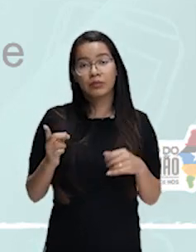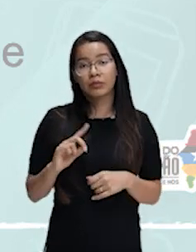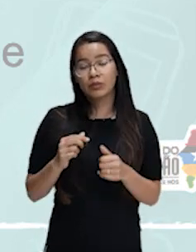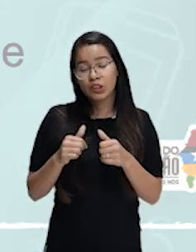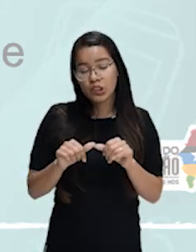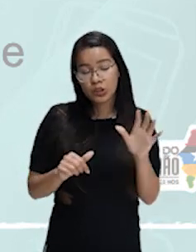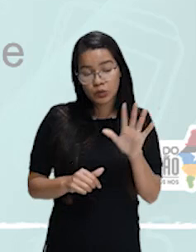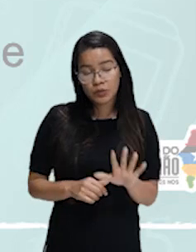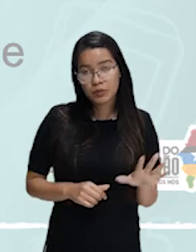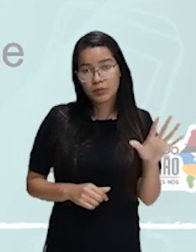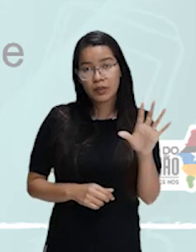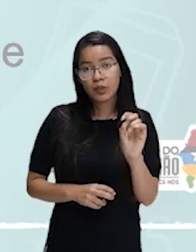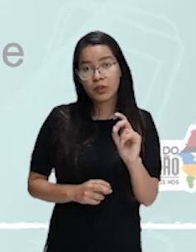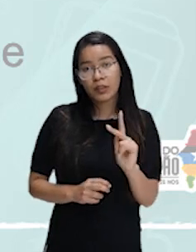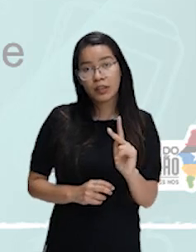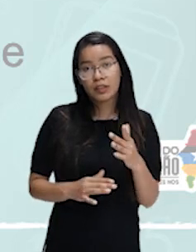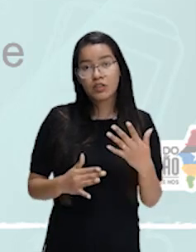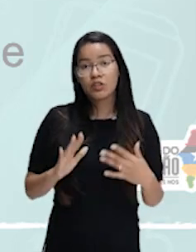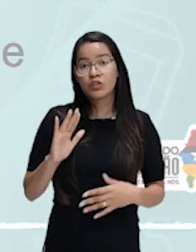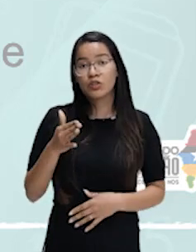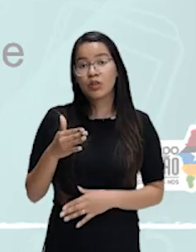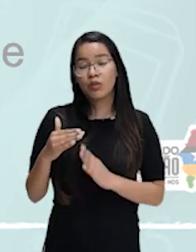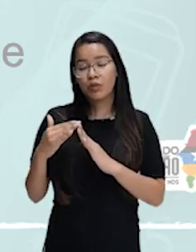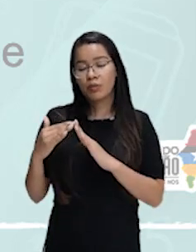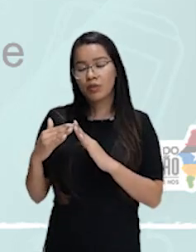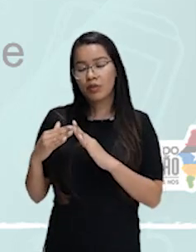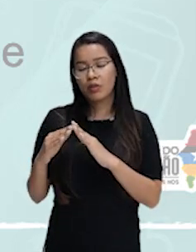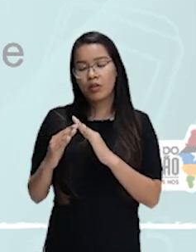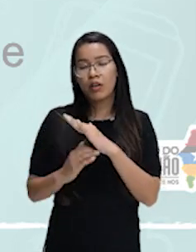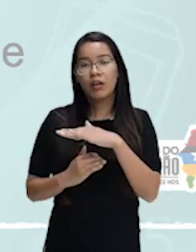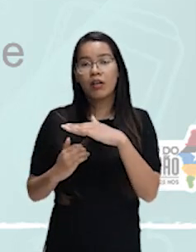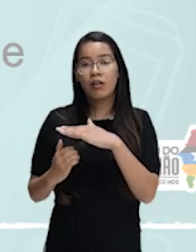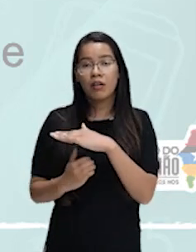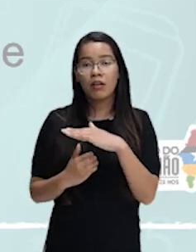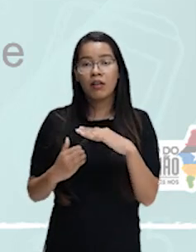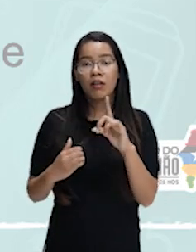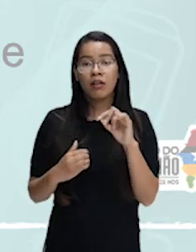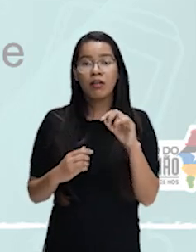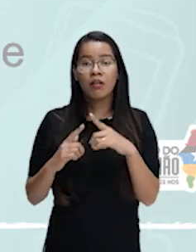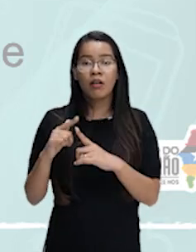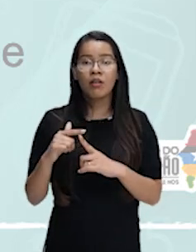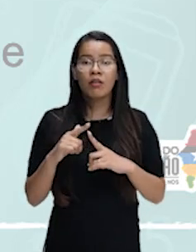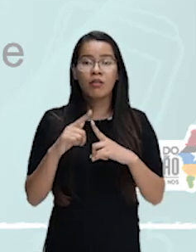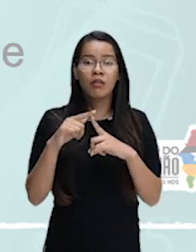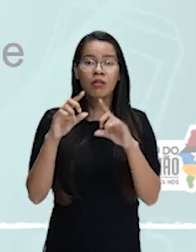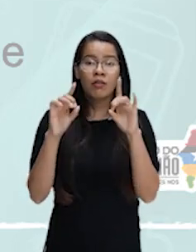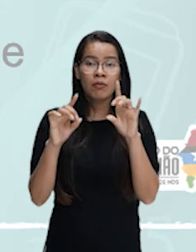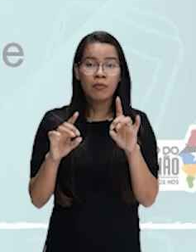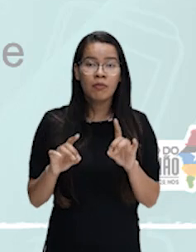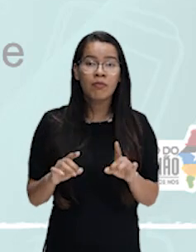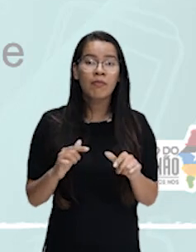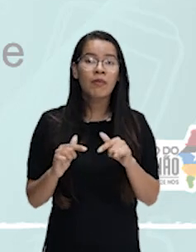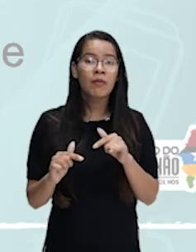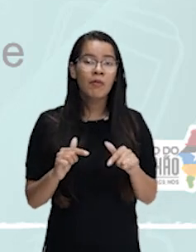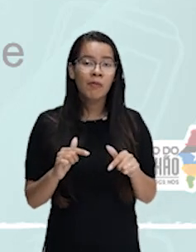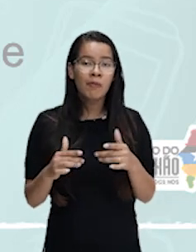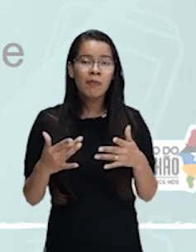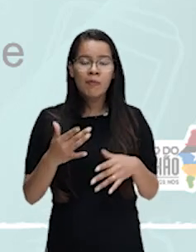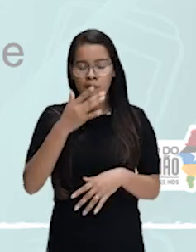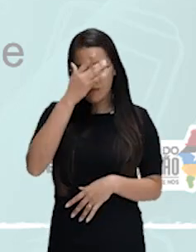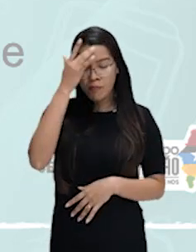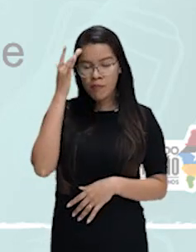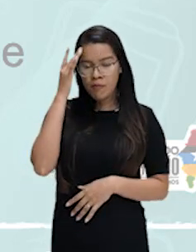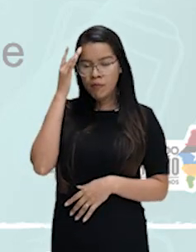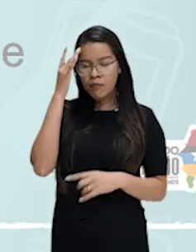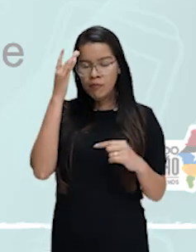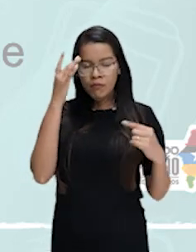estando naquele espaço. O home office é um tipo específico de trabalho remoto, em que o funcionário